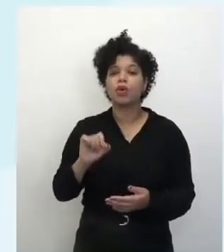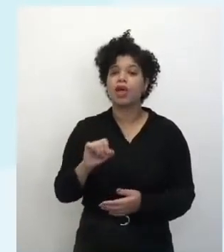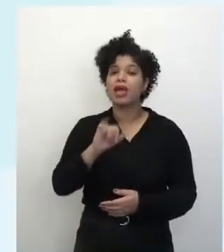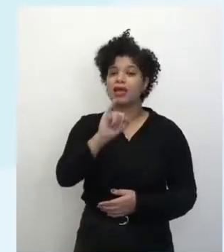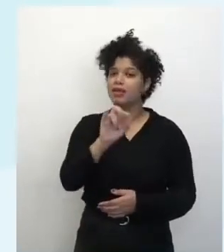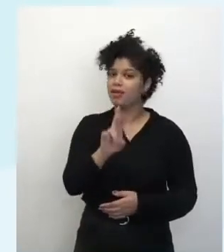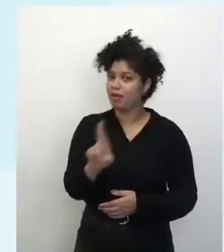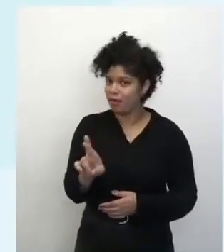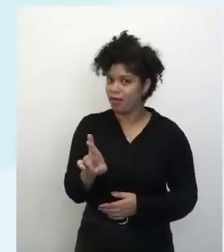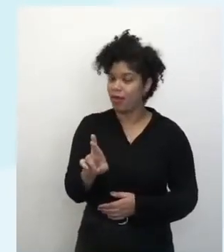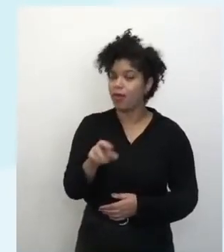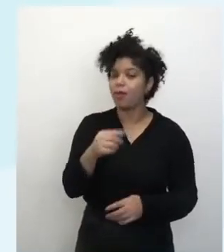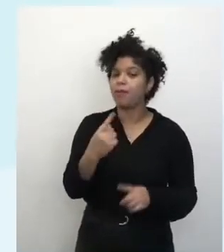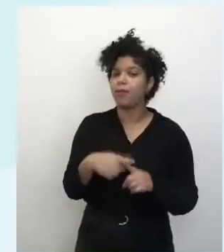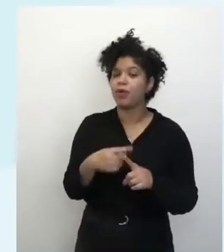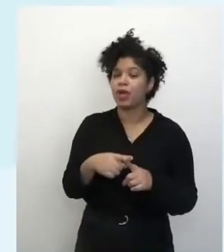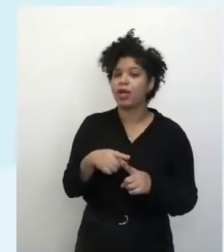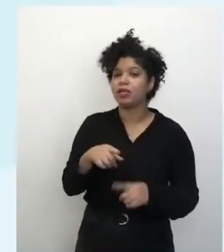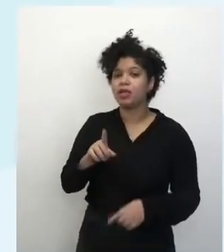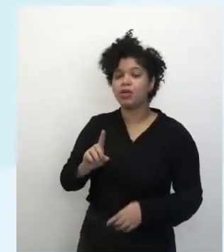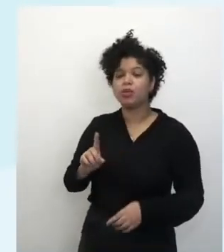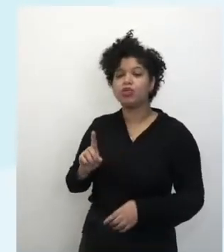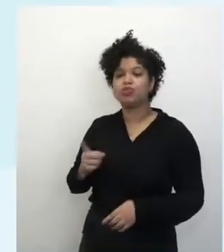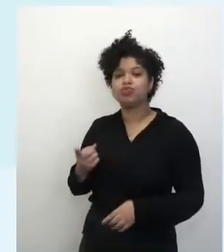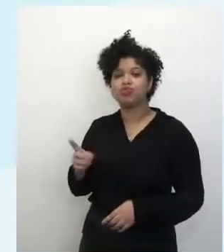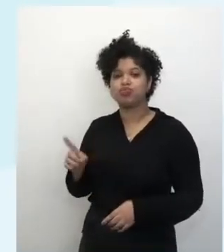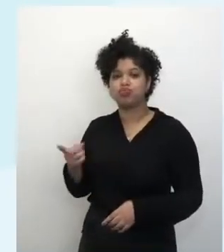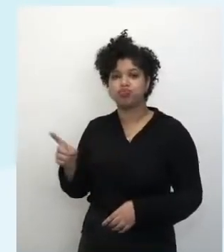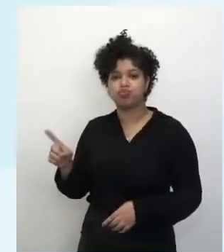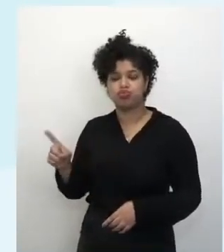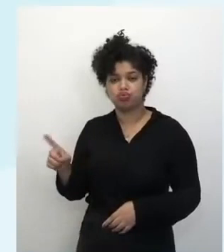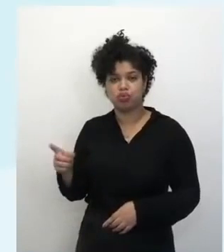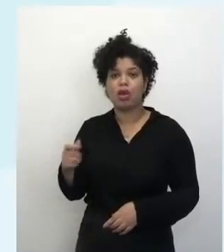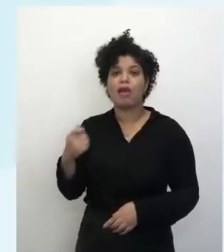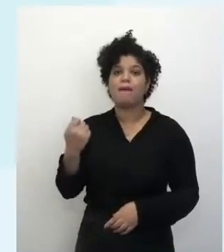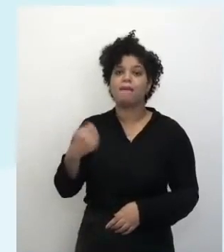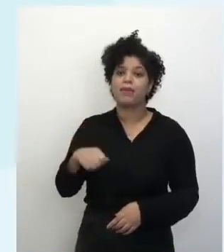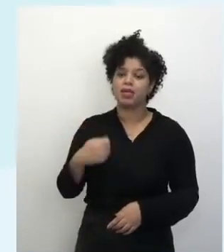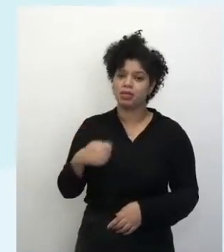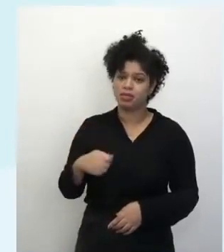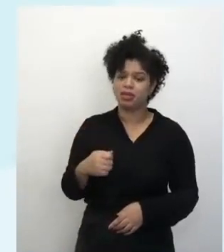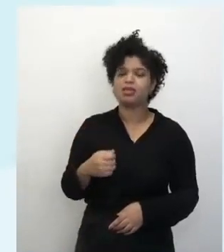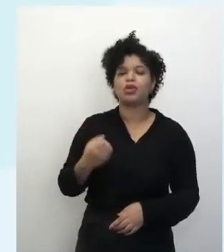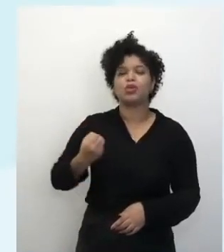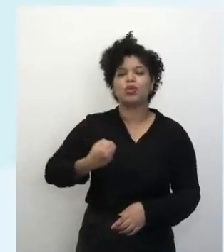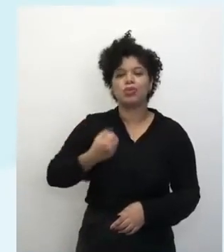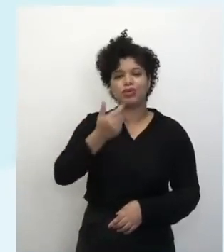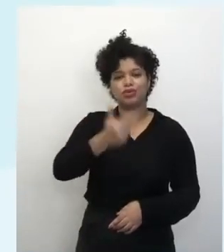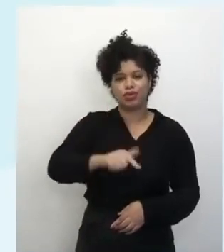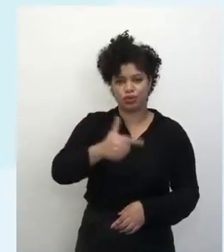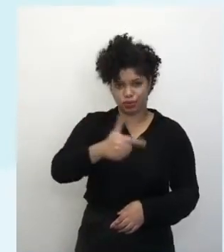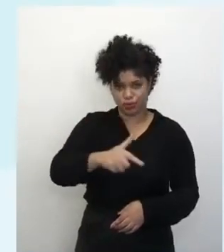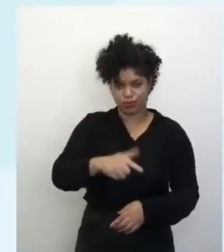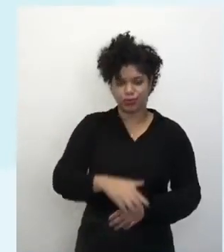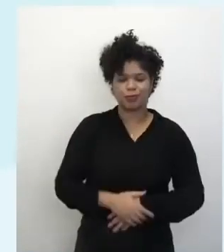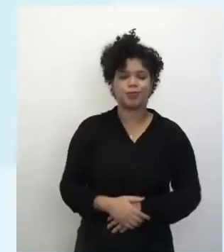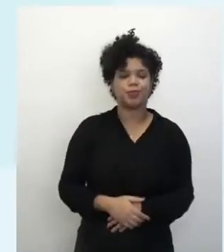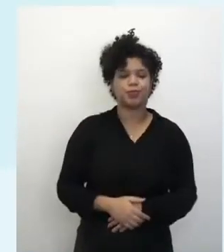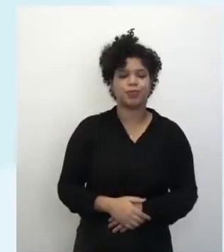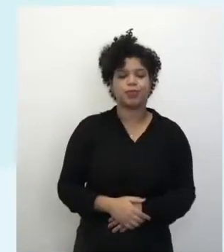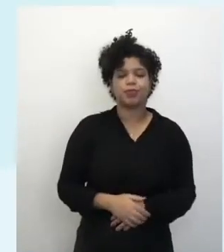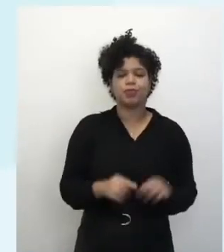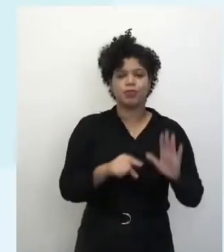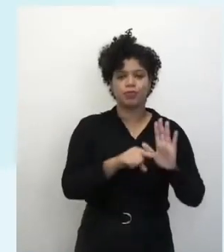Ah, então quando não tem fim, tem que repetir alguma coisa para ser dízima e para ser racional? É. Ah, tá bom. Próximo, menos